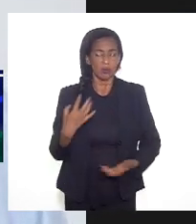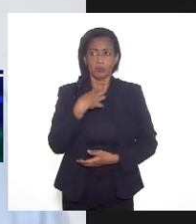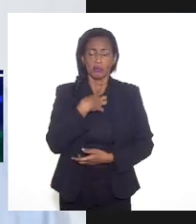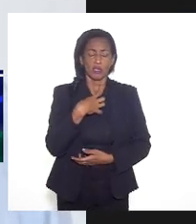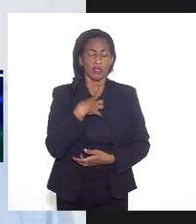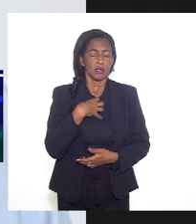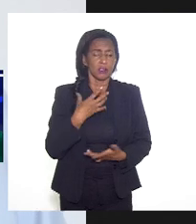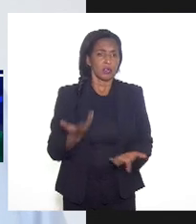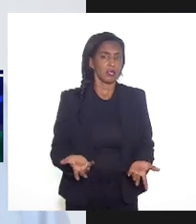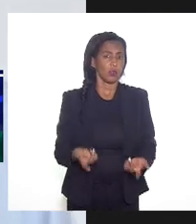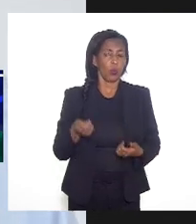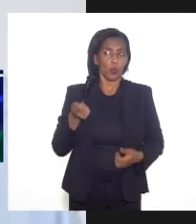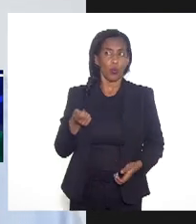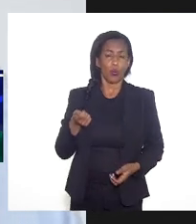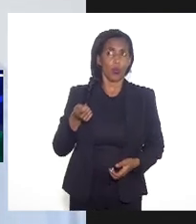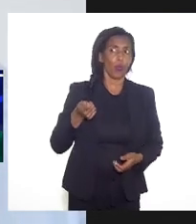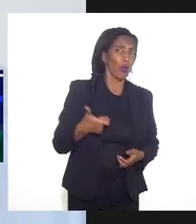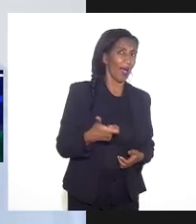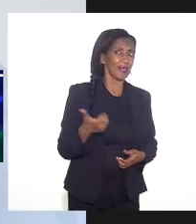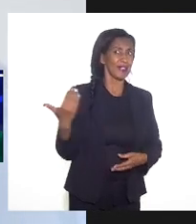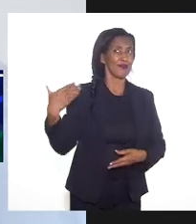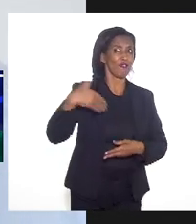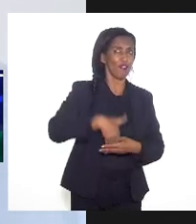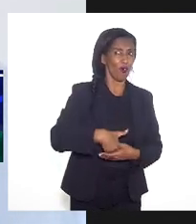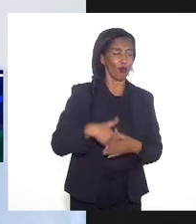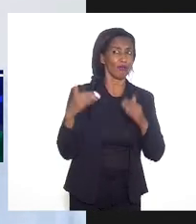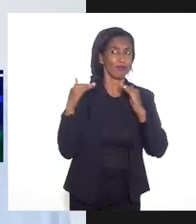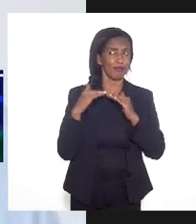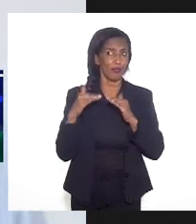eu não me sinto... Eu quase voto